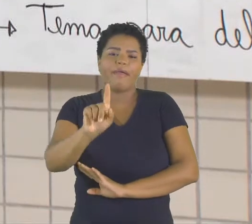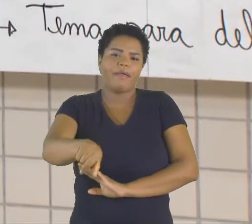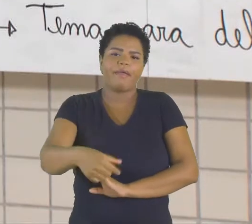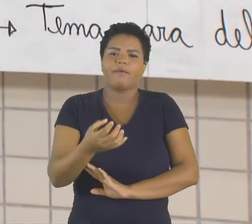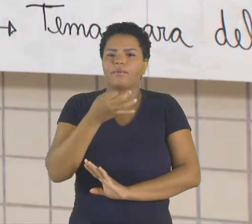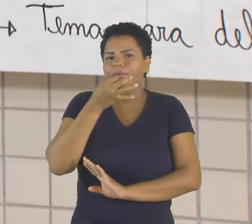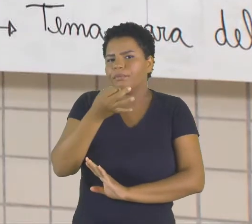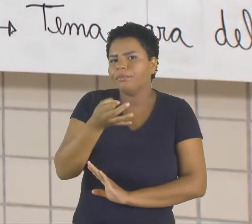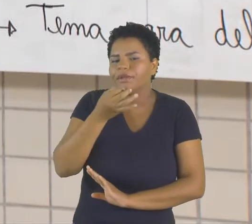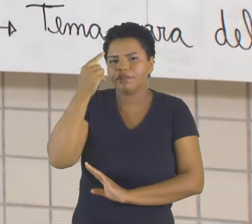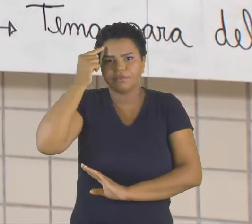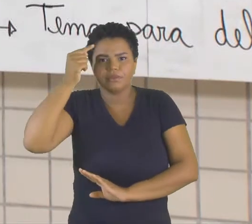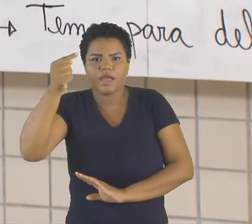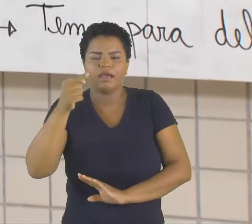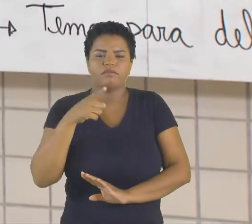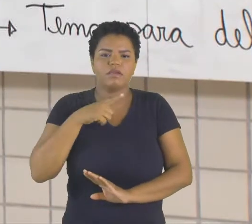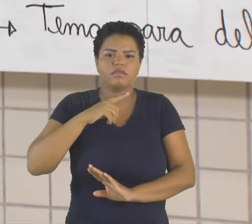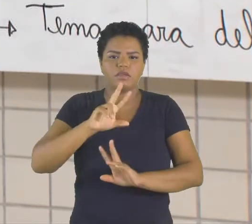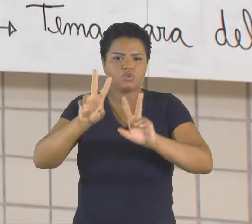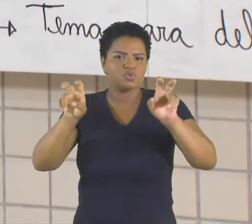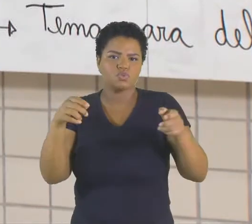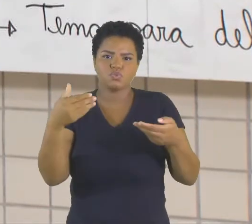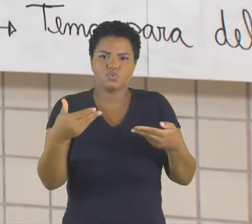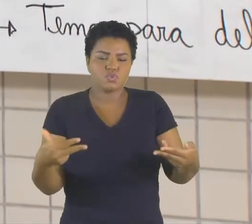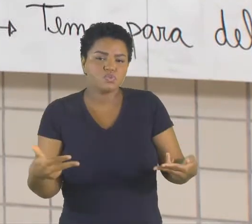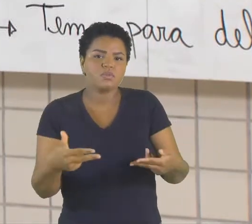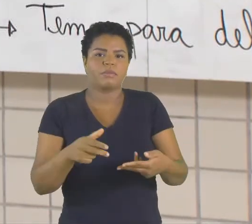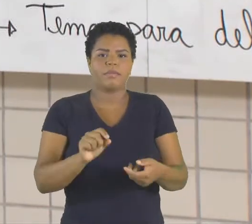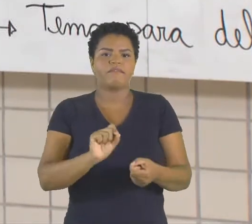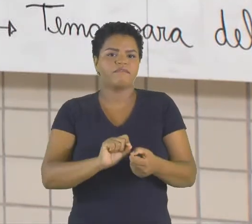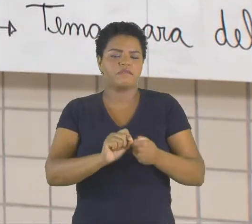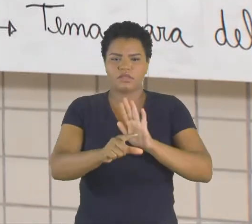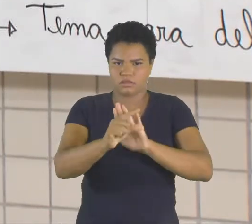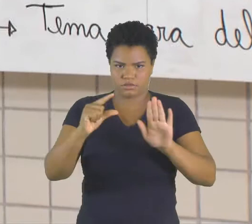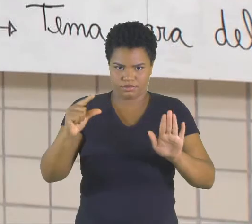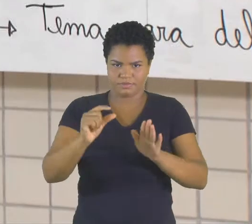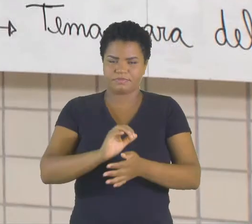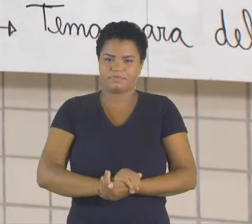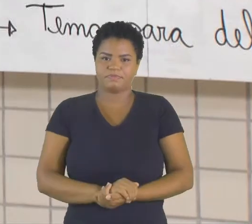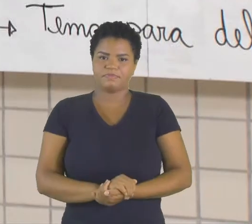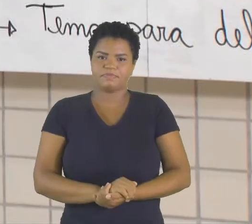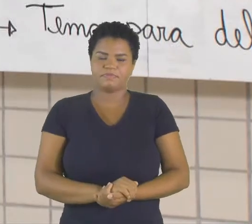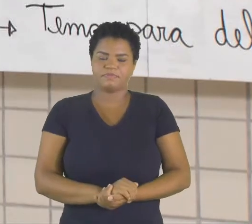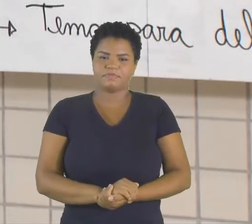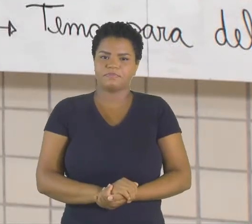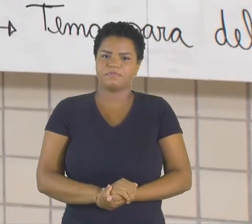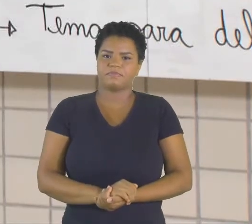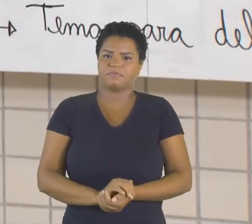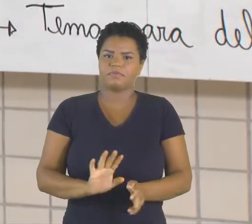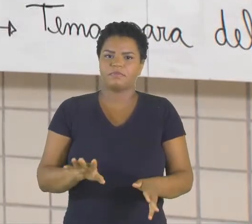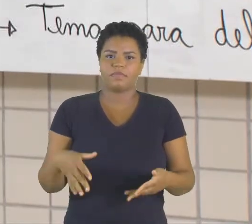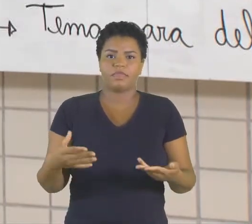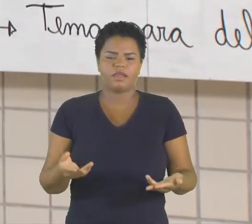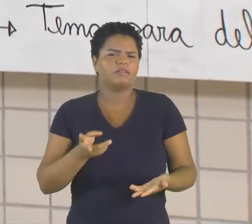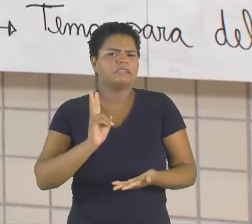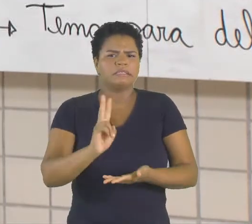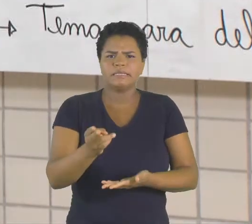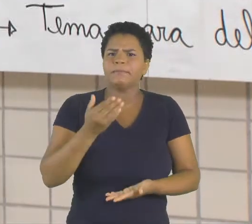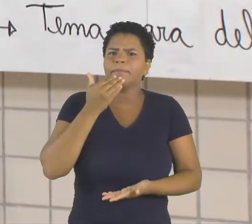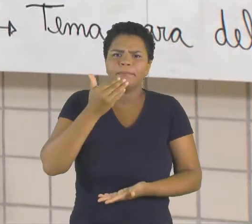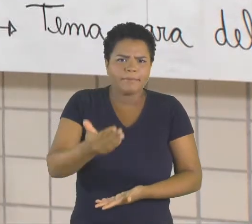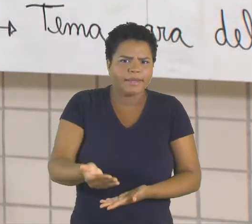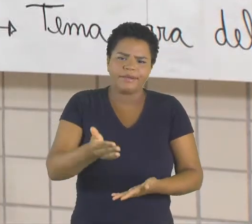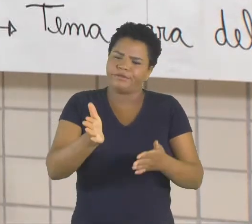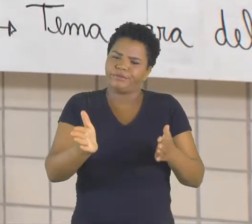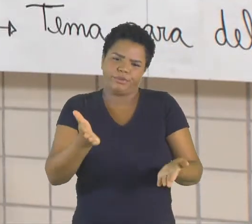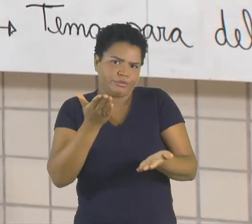determinado assunto para construir esse parágrafo. Como essa questão é sempre solicitada nesses